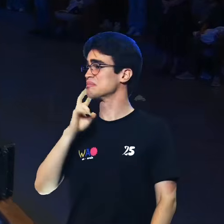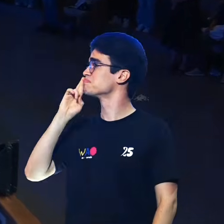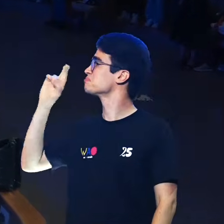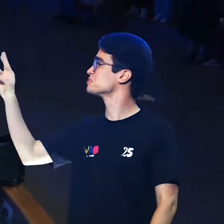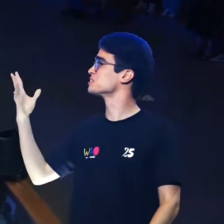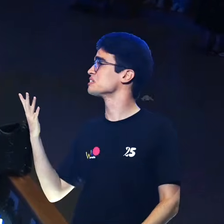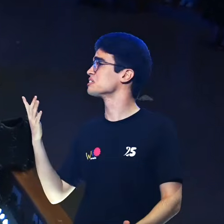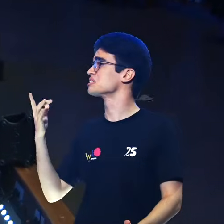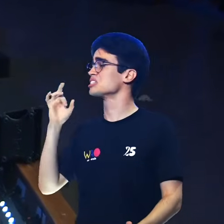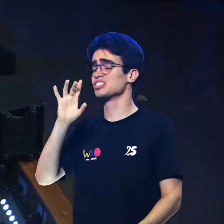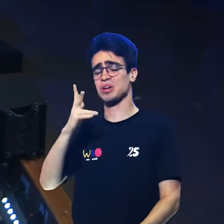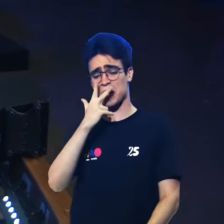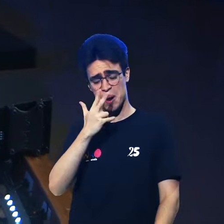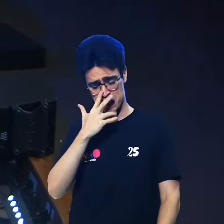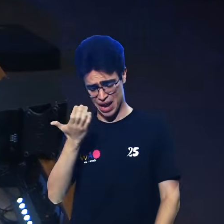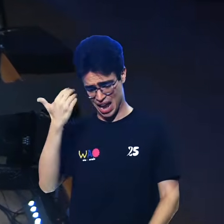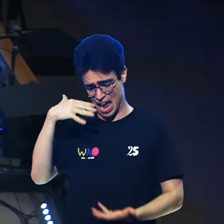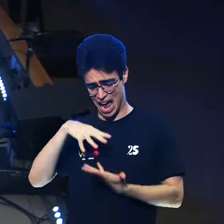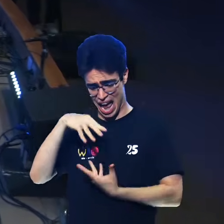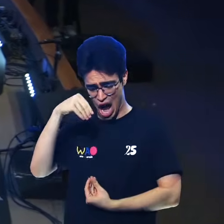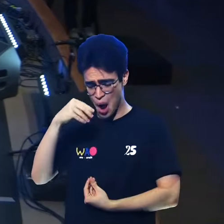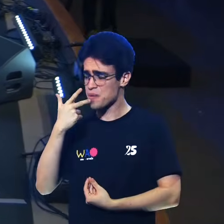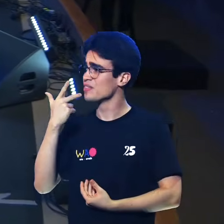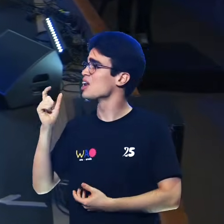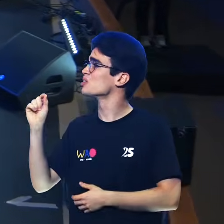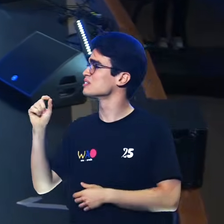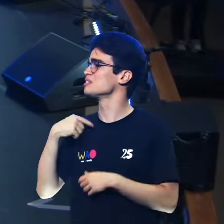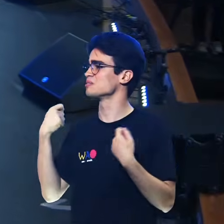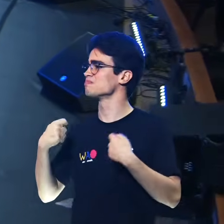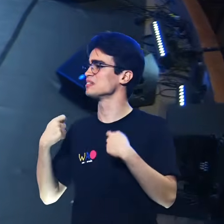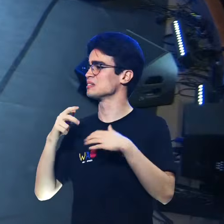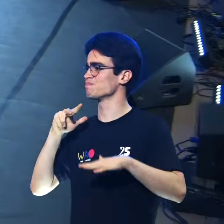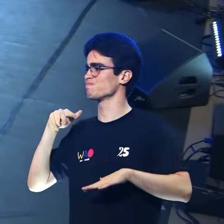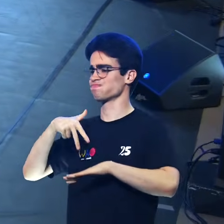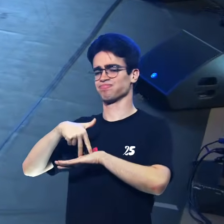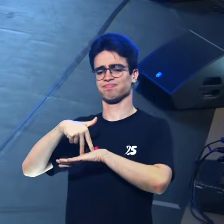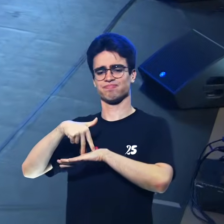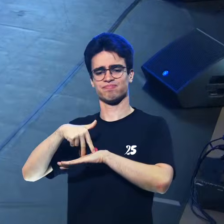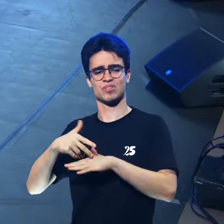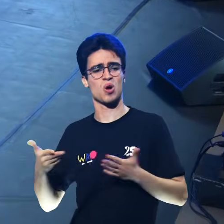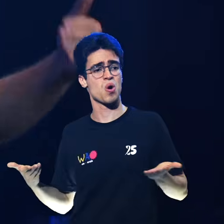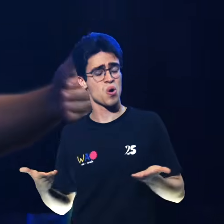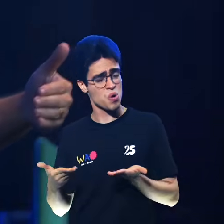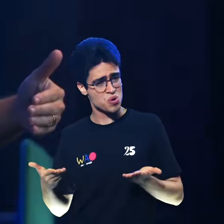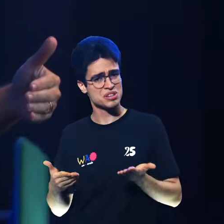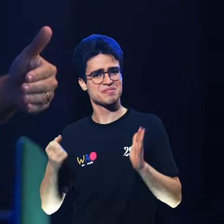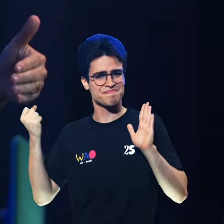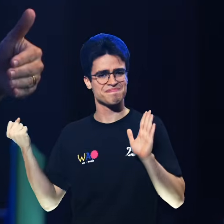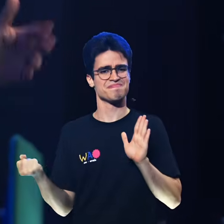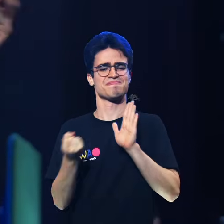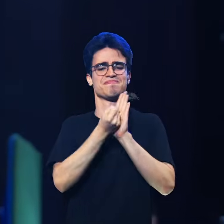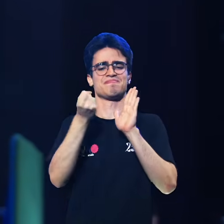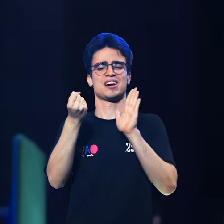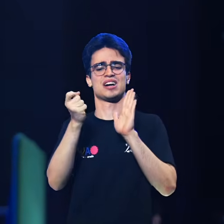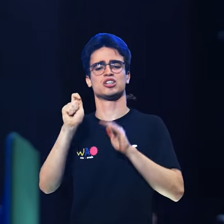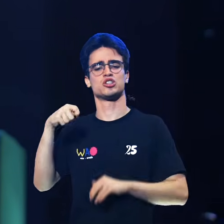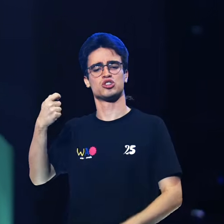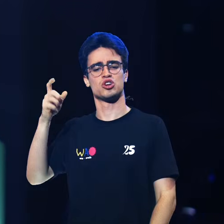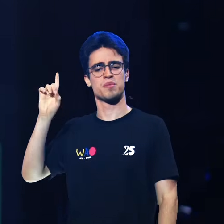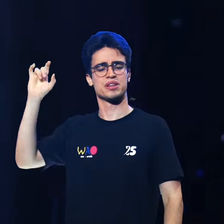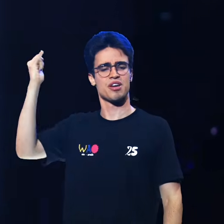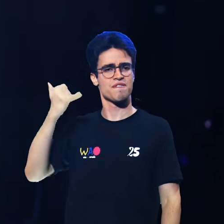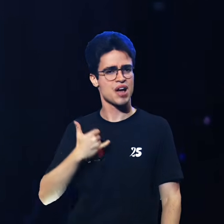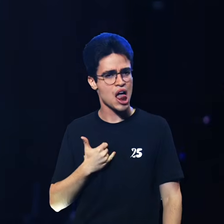de dizermos para a nossa própria alma, dizendo: não, eu preciso posicionar esse dia como memorial do que Deus falou